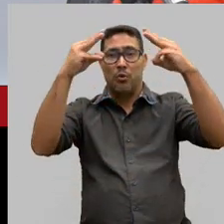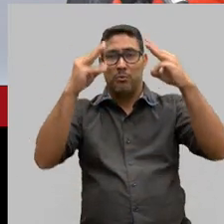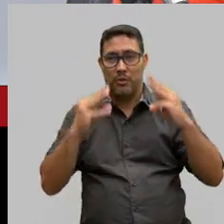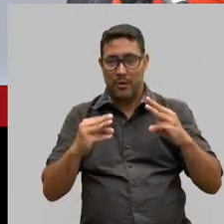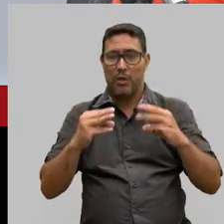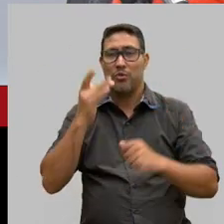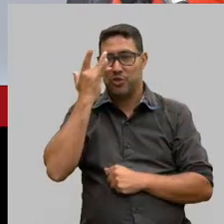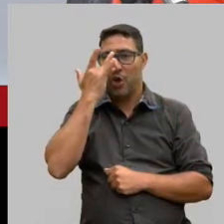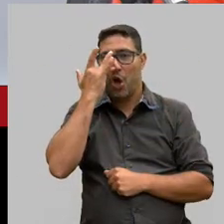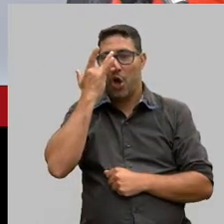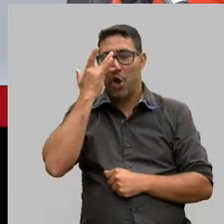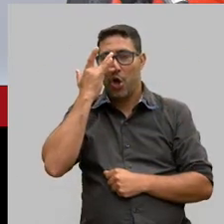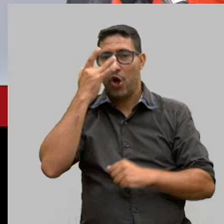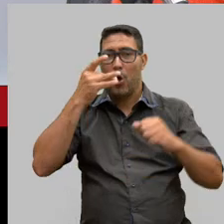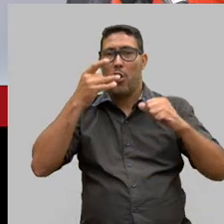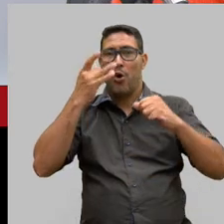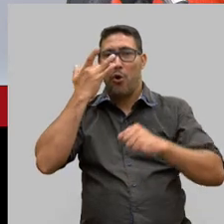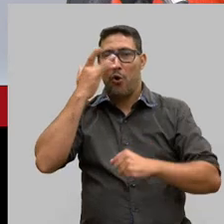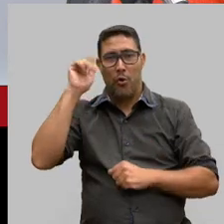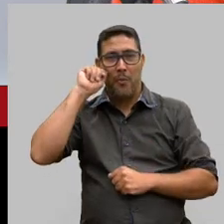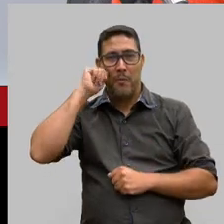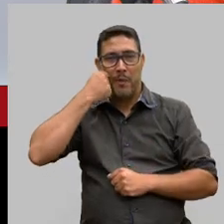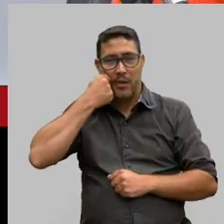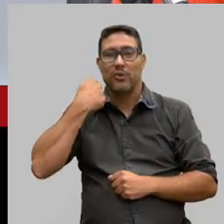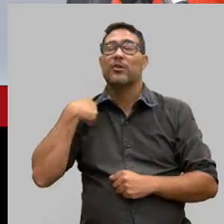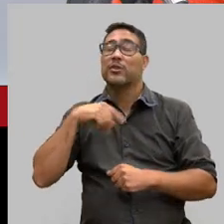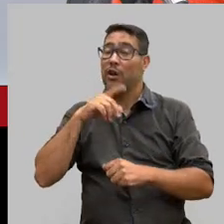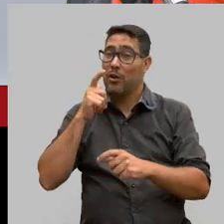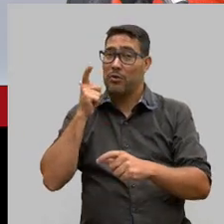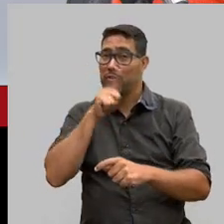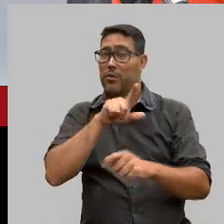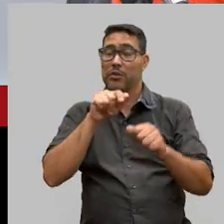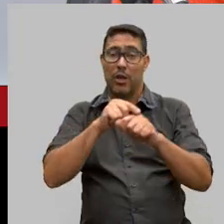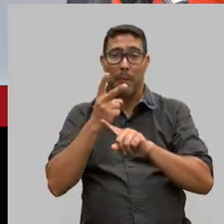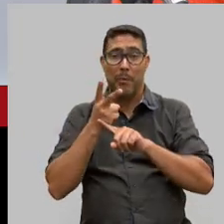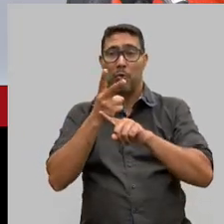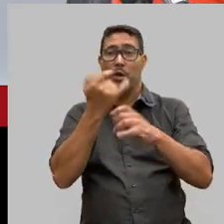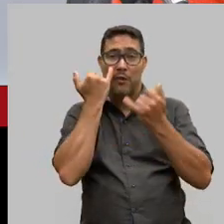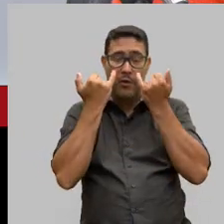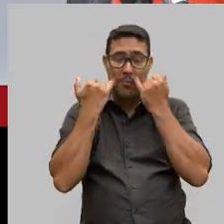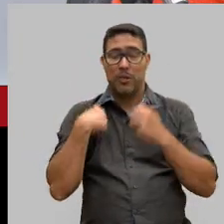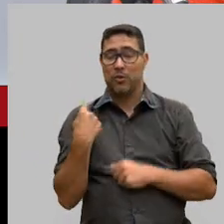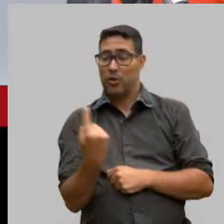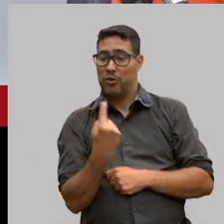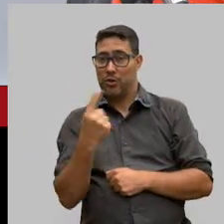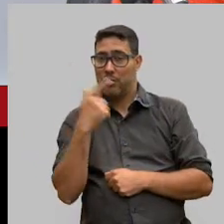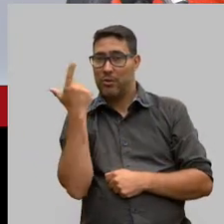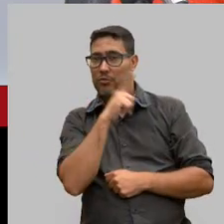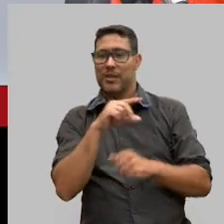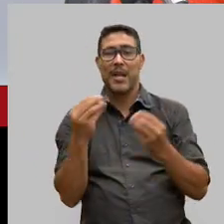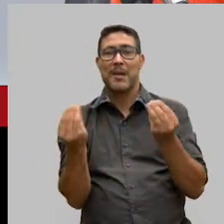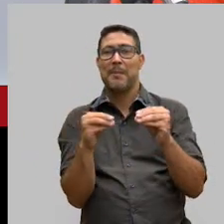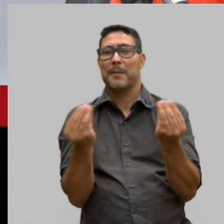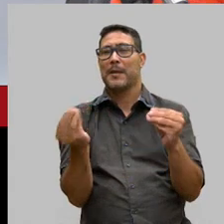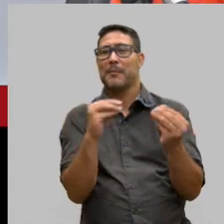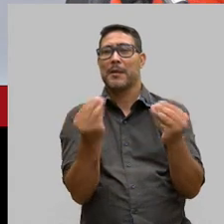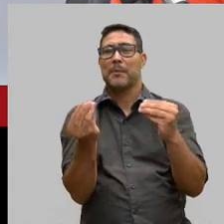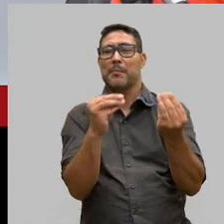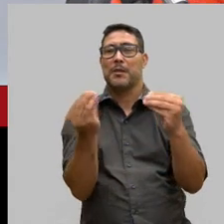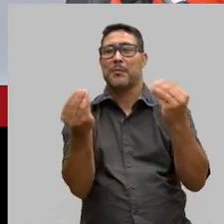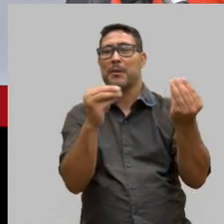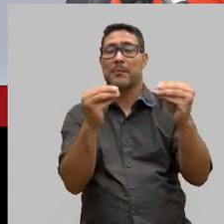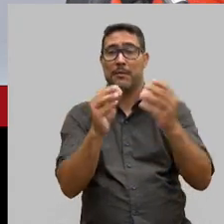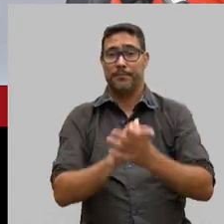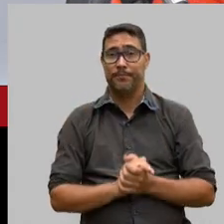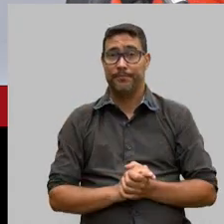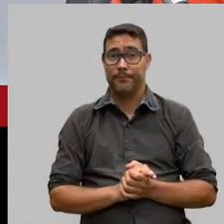então ele busca as informações sozinho e monta E aí vem a minha pergunta o que é que nós